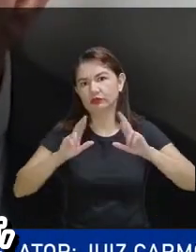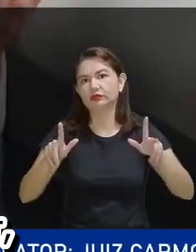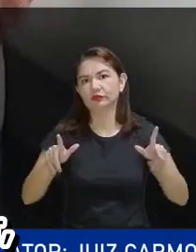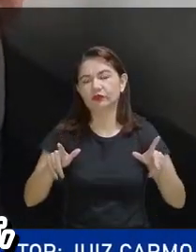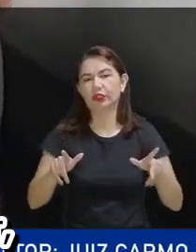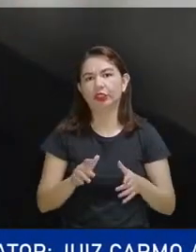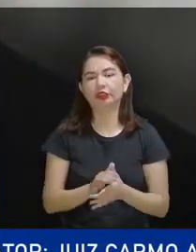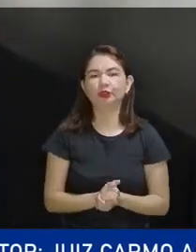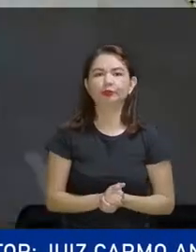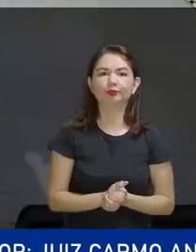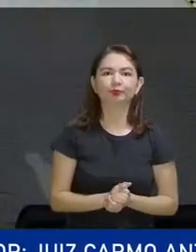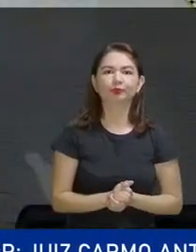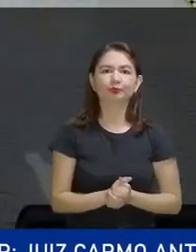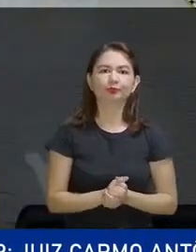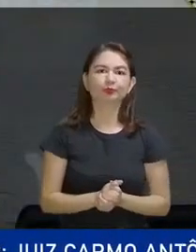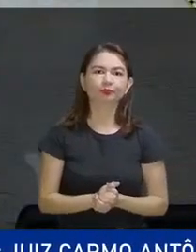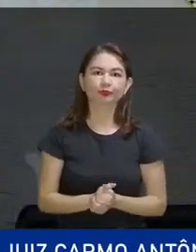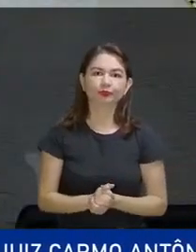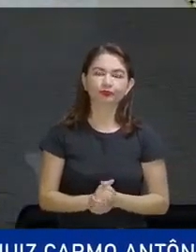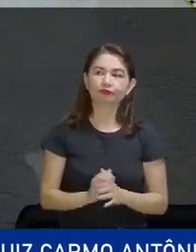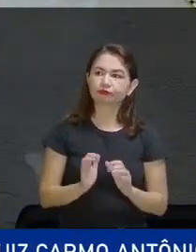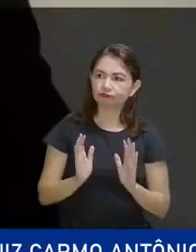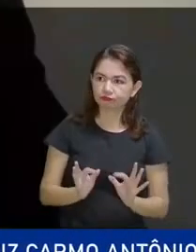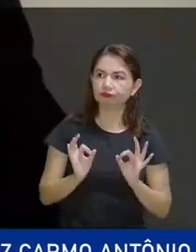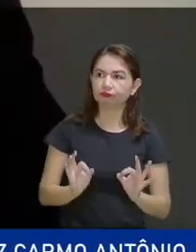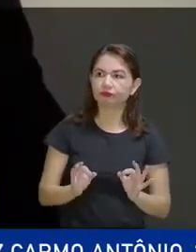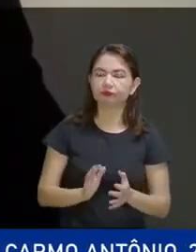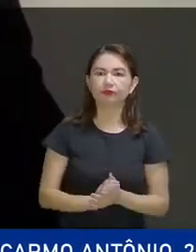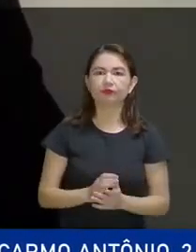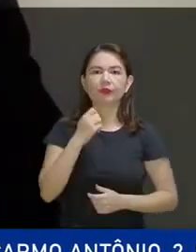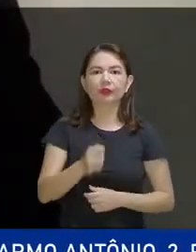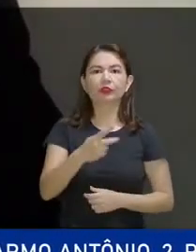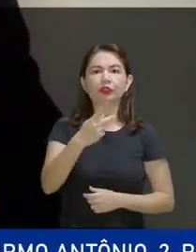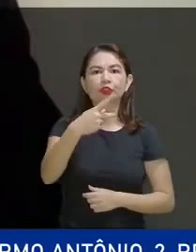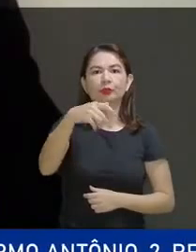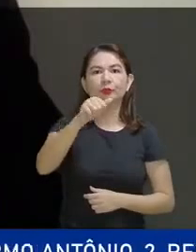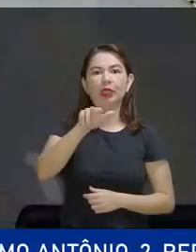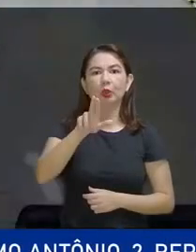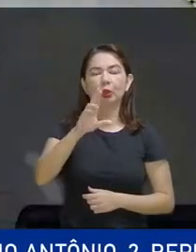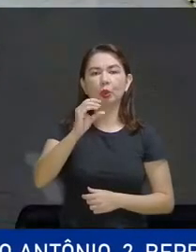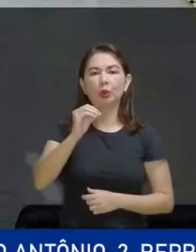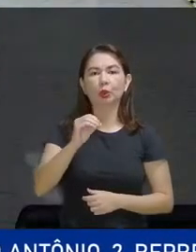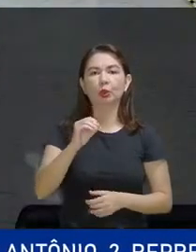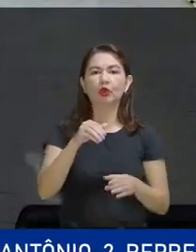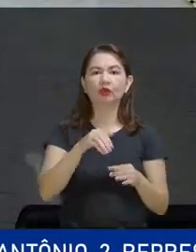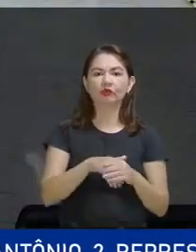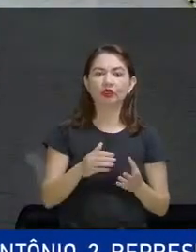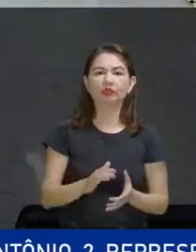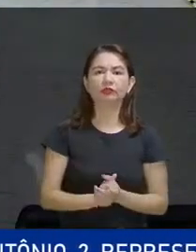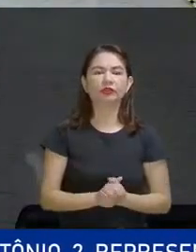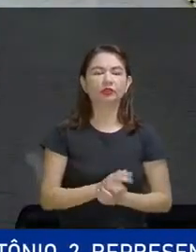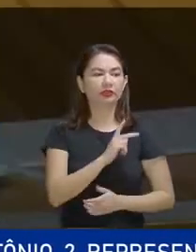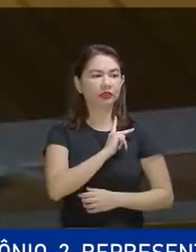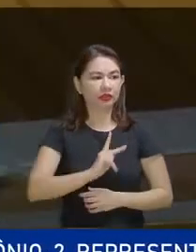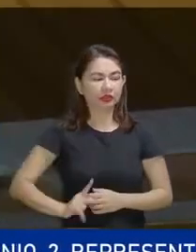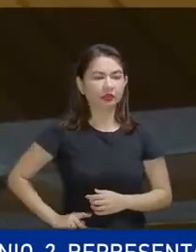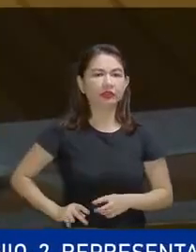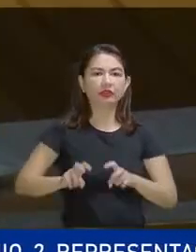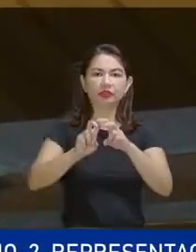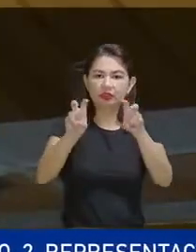para julgar improcedente. Perfeito. Como vota o juiz Paulo Madeira? Presidente Mendes Pares, senhor procurador regional